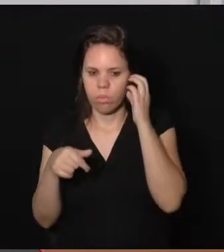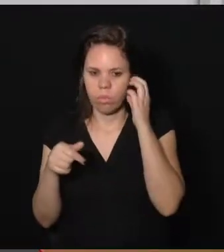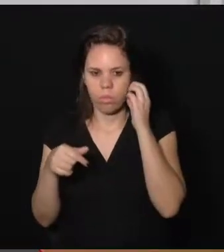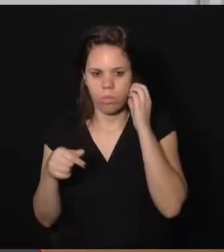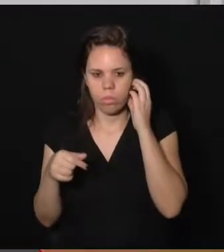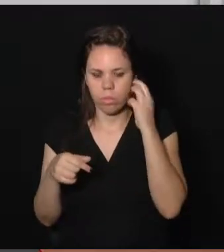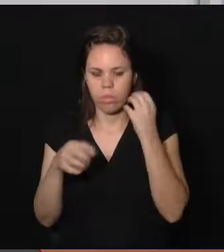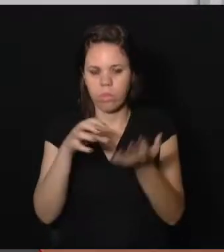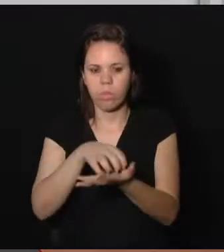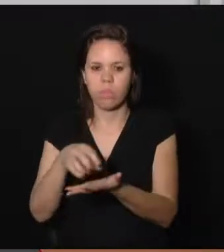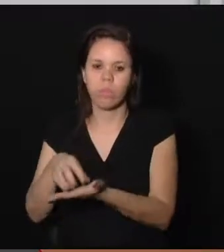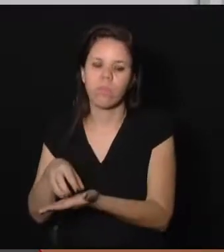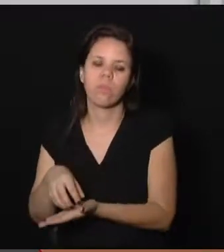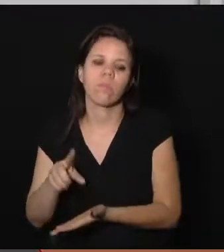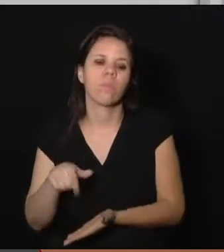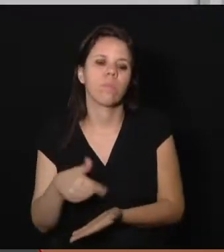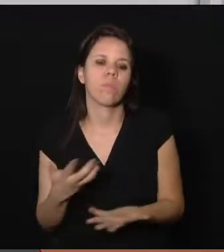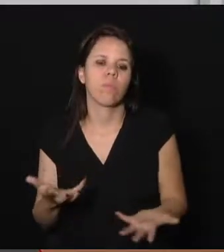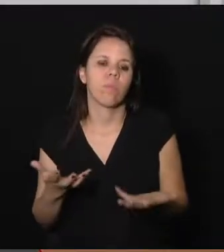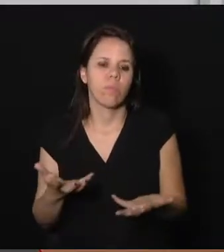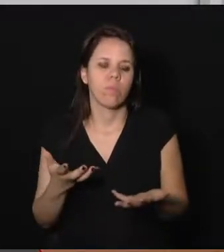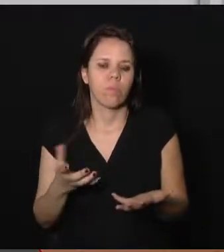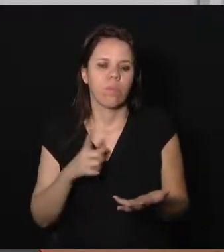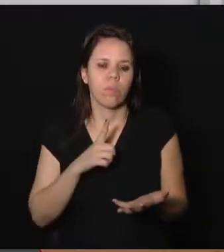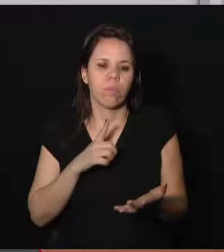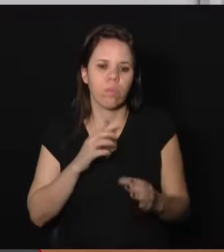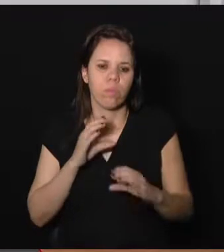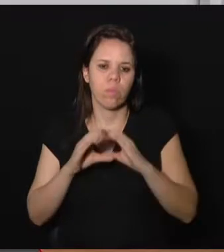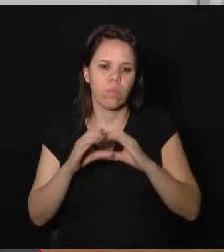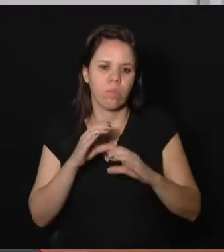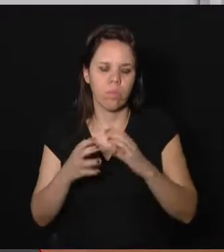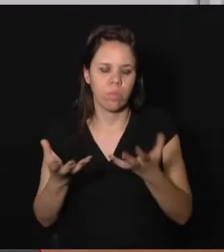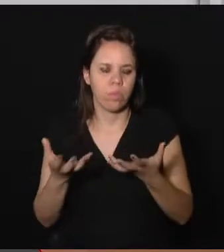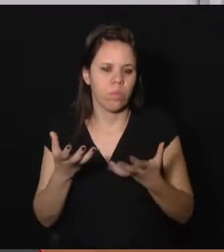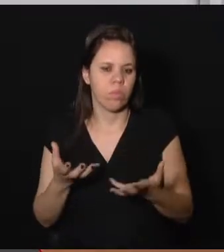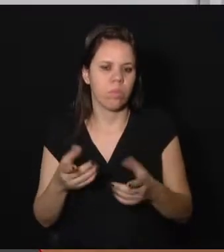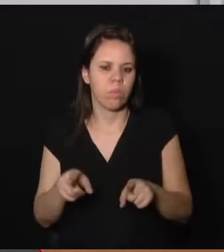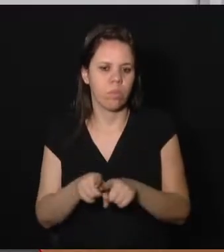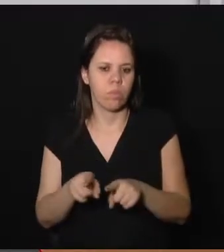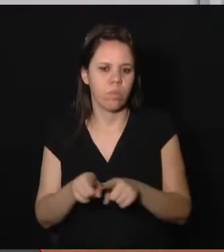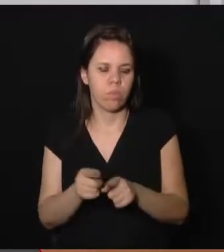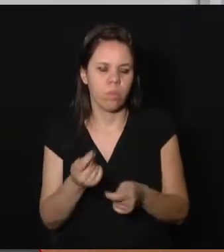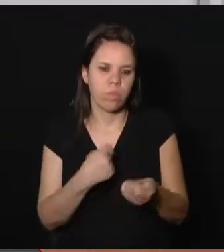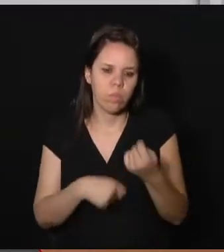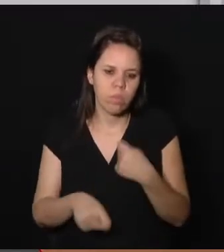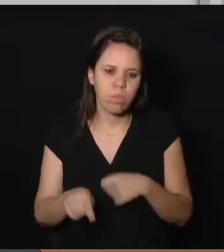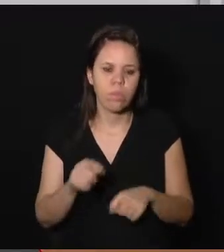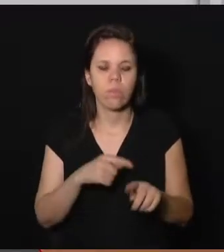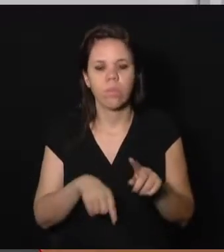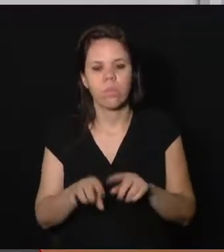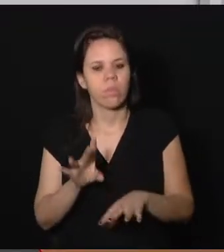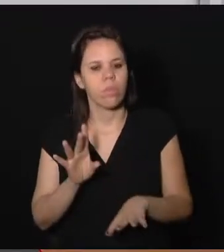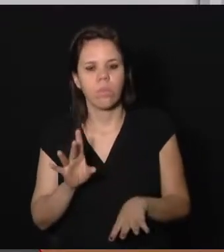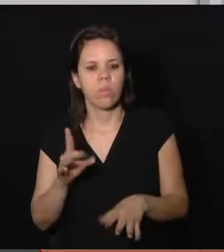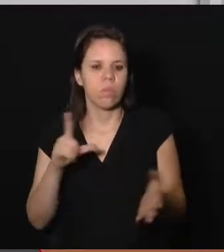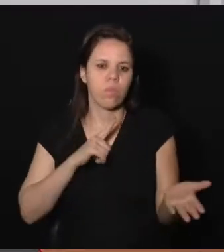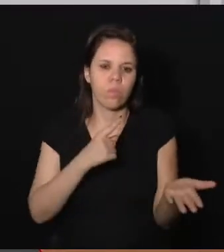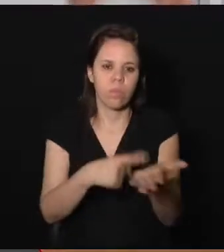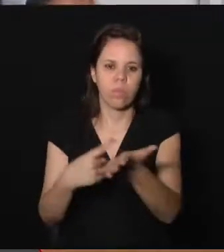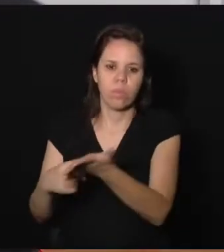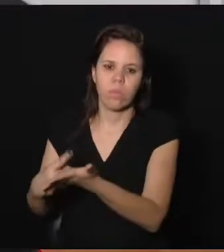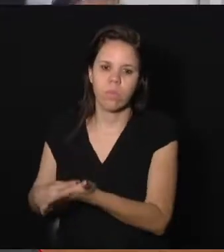poderia ser fazer essa ponte, né? Buscar essas medidas. Então, não necessariamente firmar acordos,